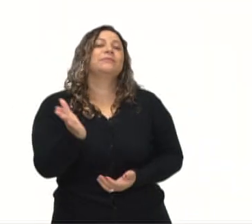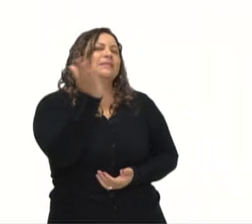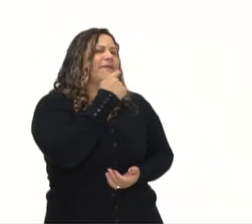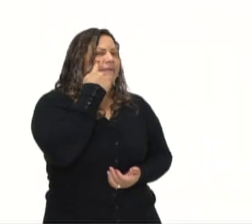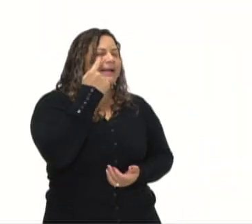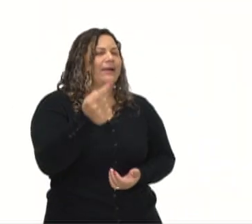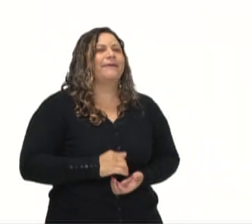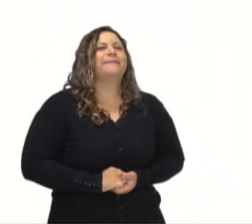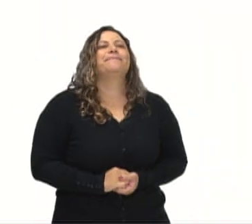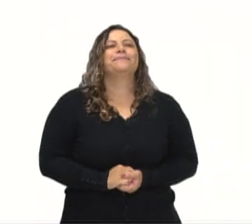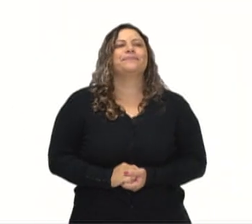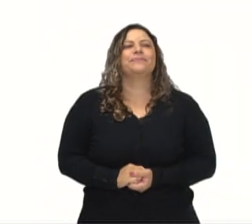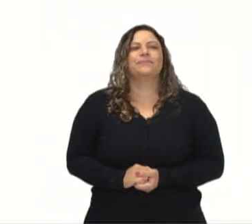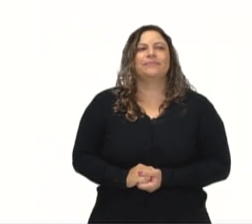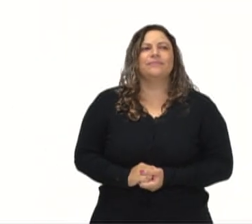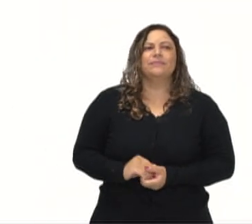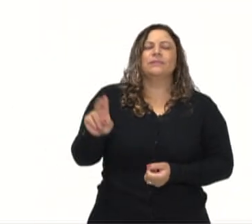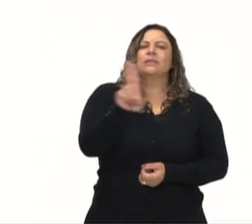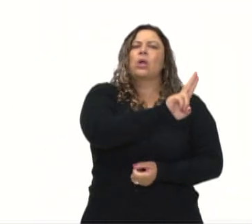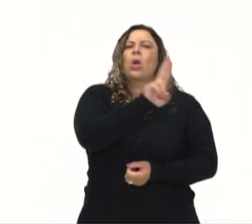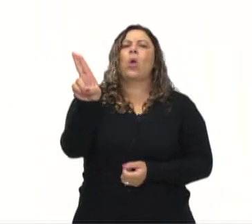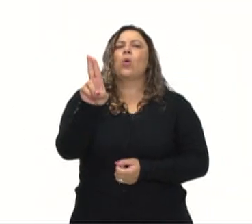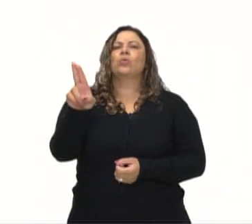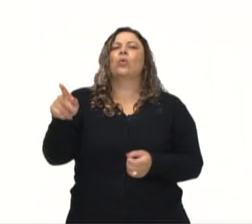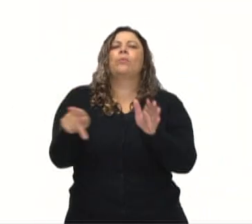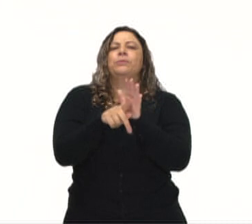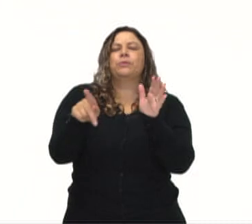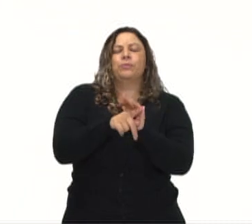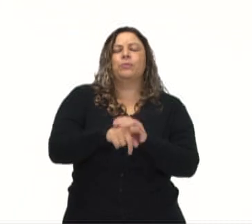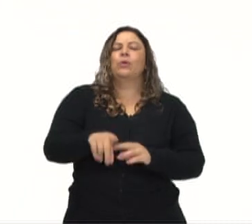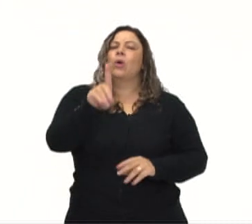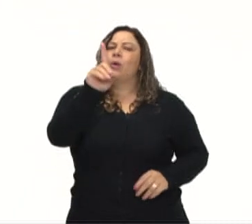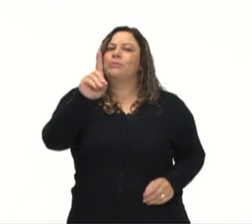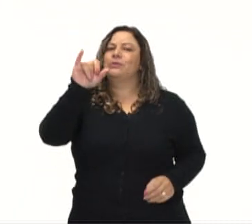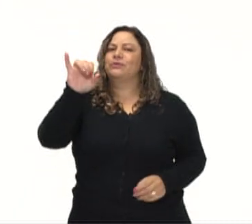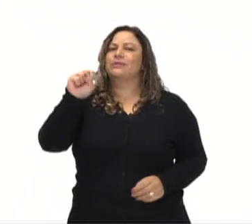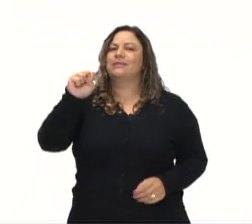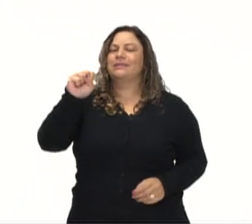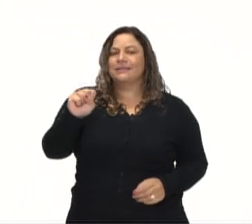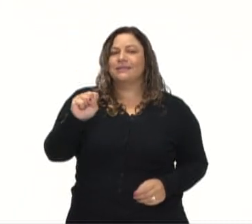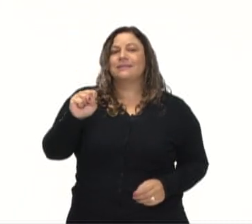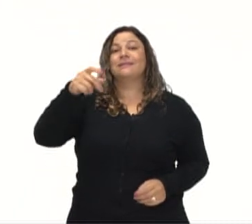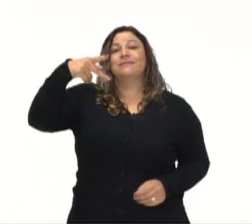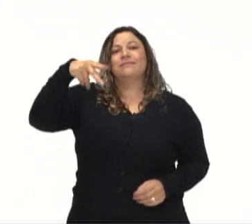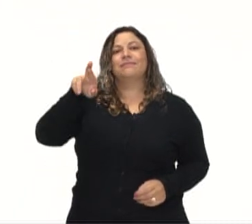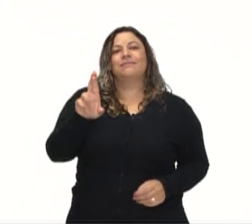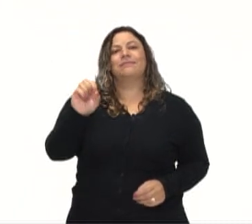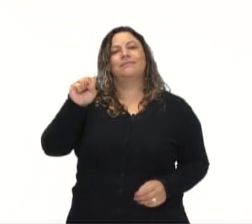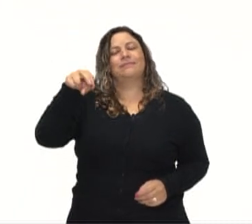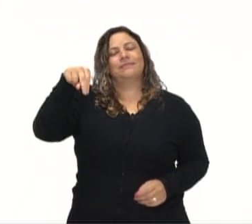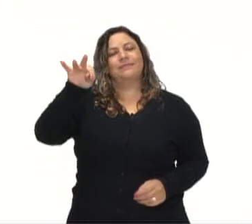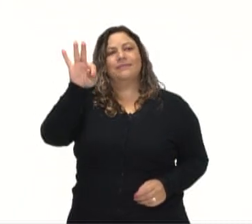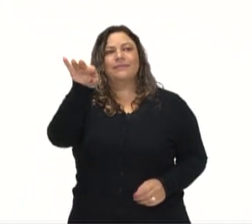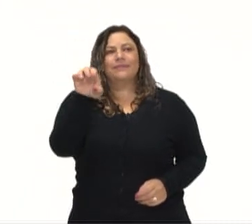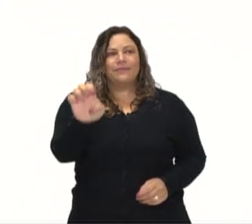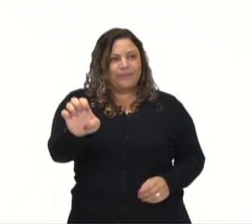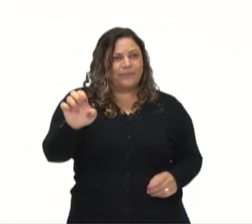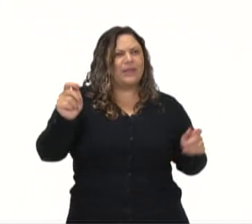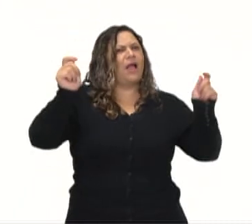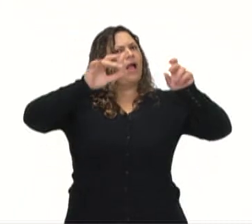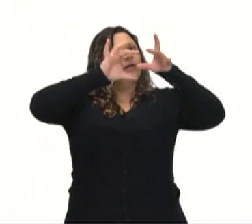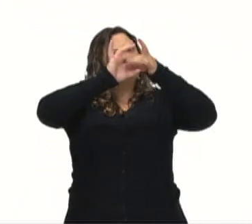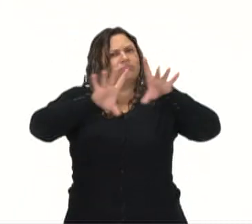Toda mistura de gases é uma solução. Aqui está representado o nosso ar por eles, o nitrogênio,